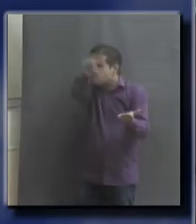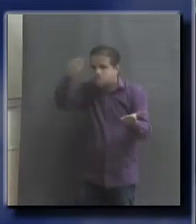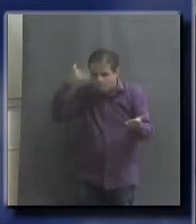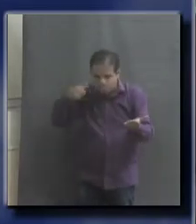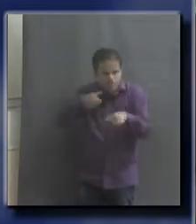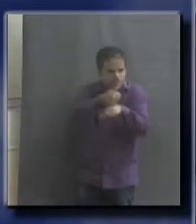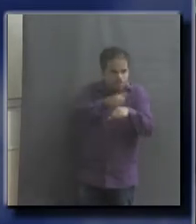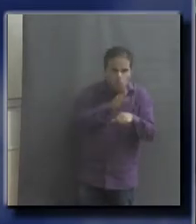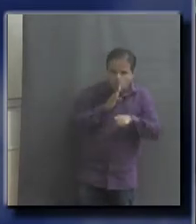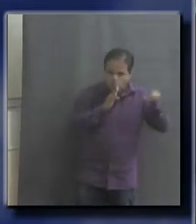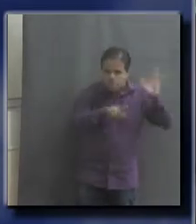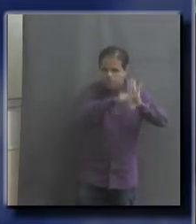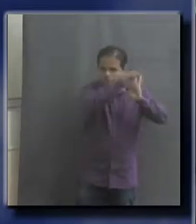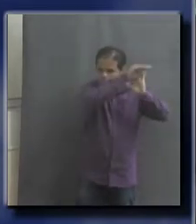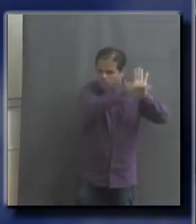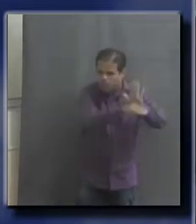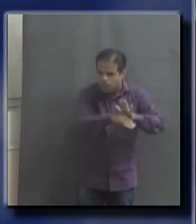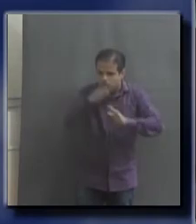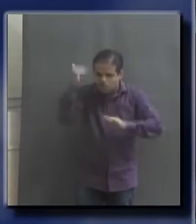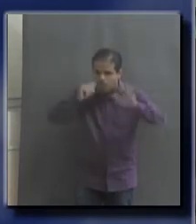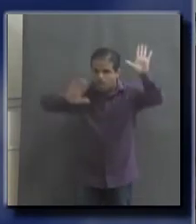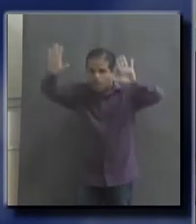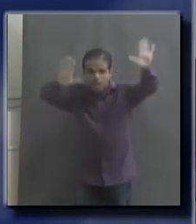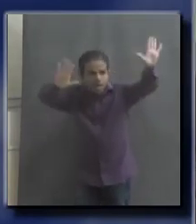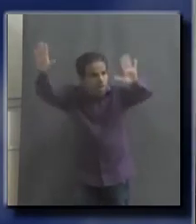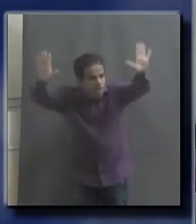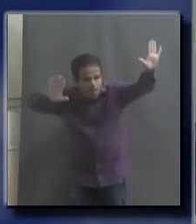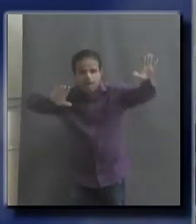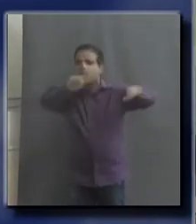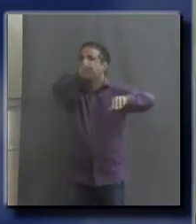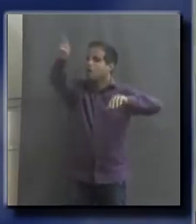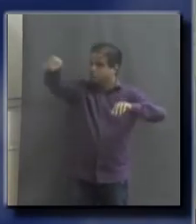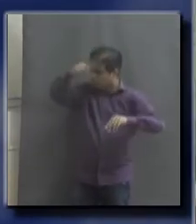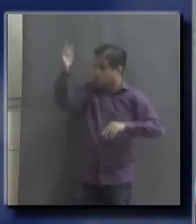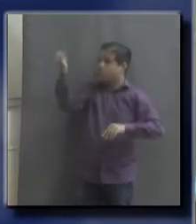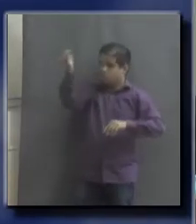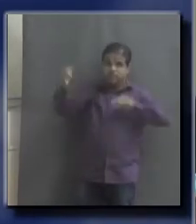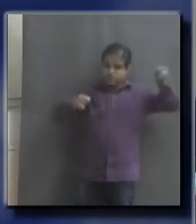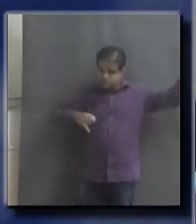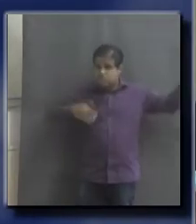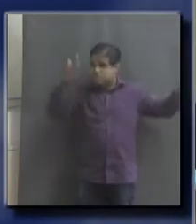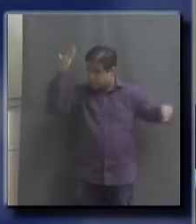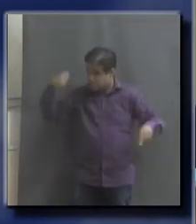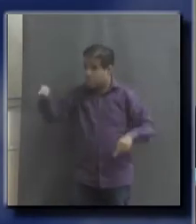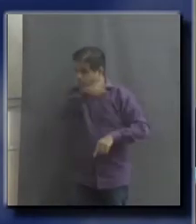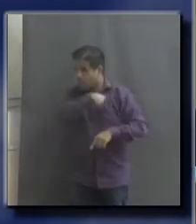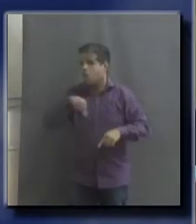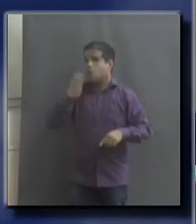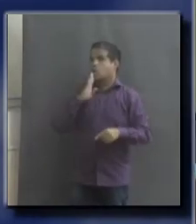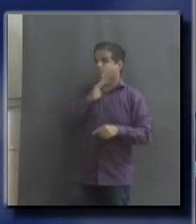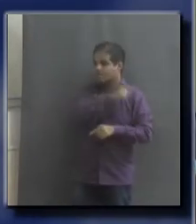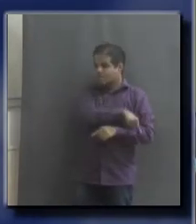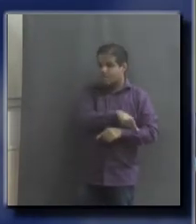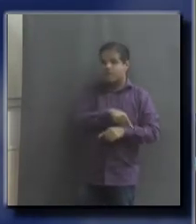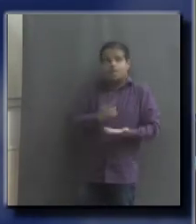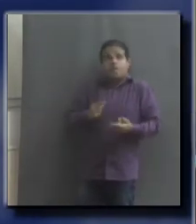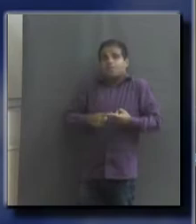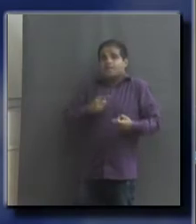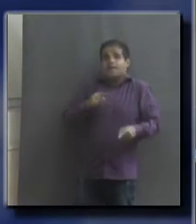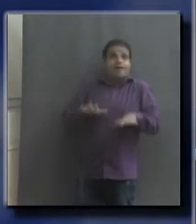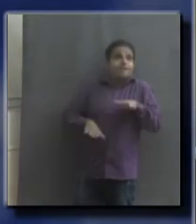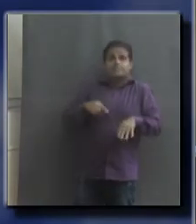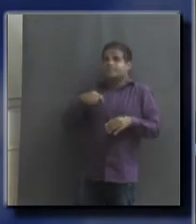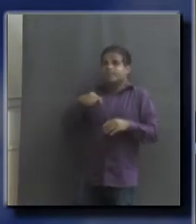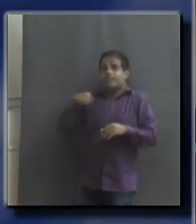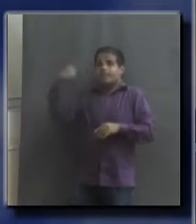todas essas profissões da saúde? Importante. Isso é muito importante a gente saber, né? Porque nem sempre a gente vai saber